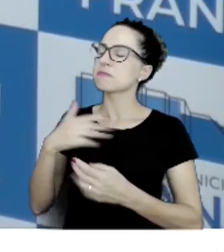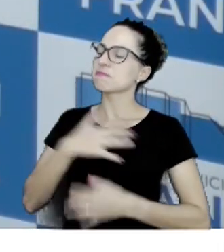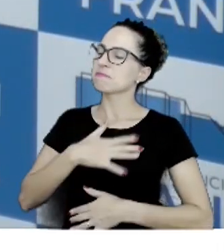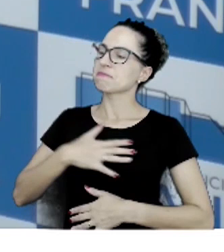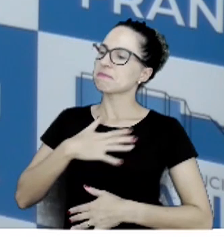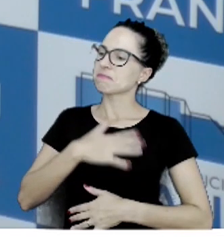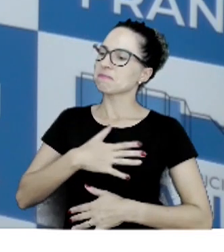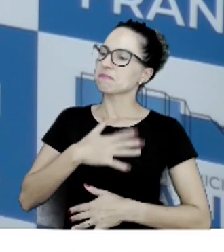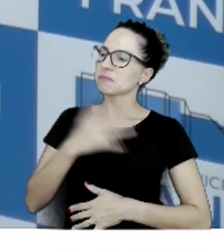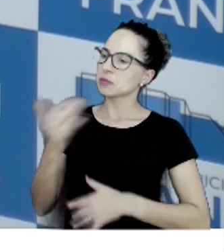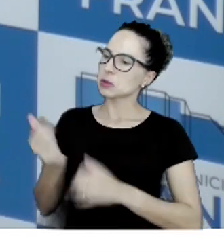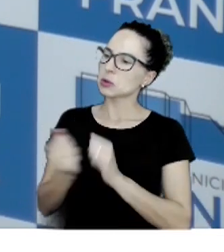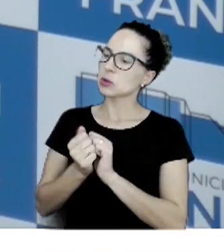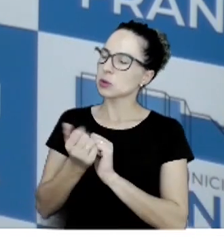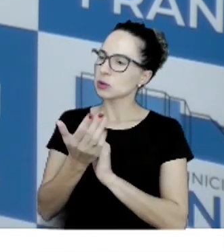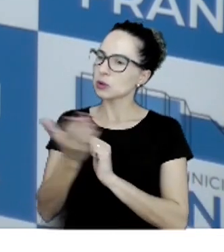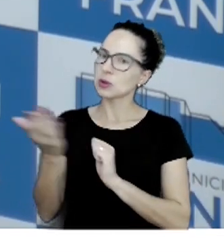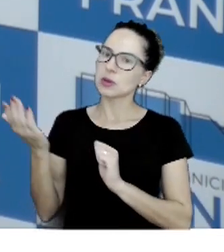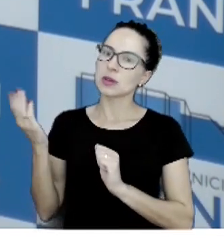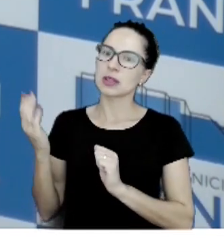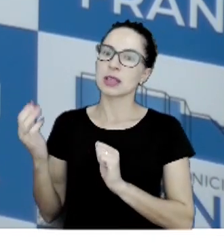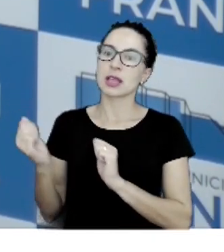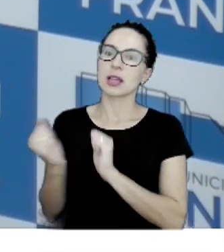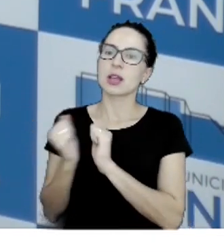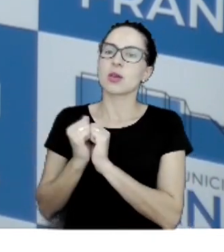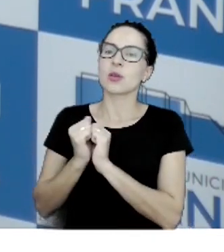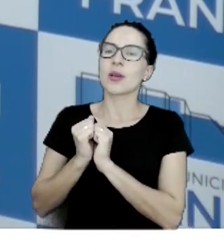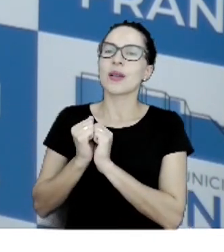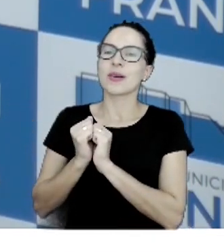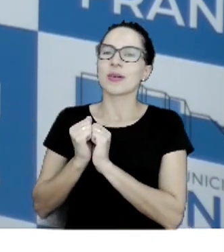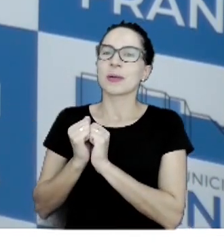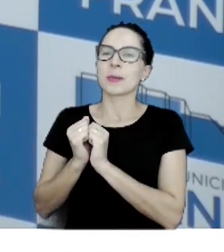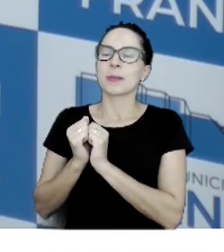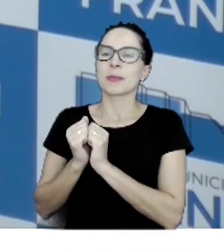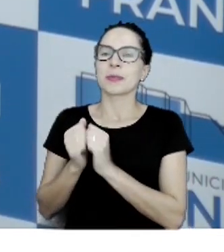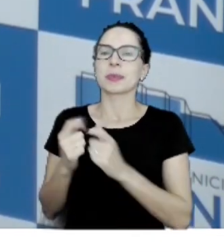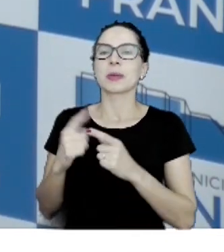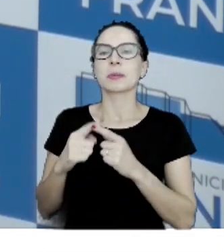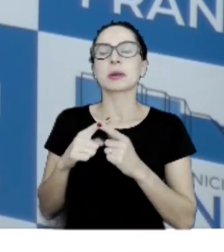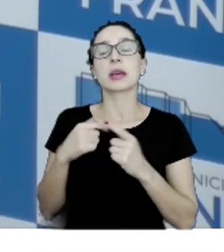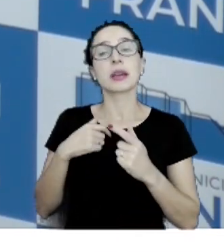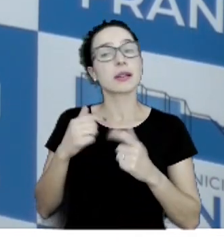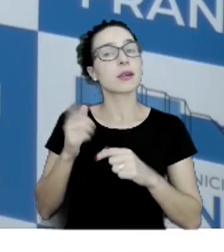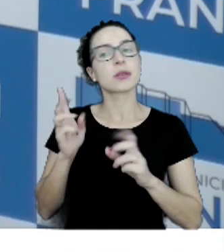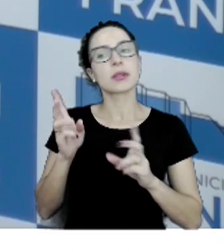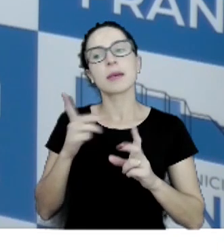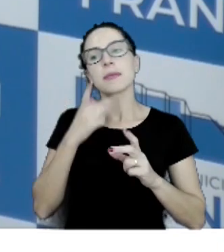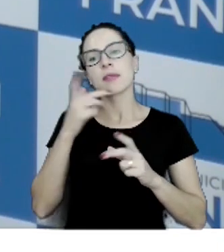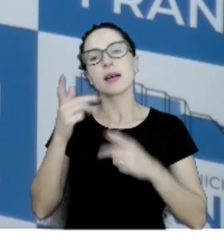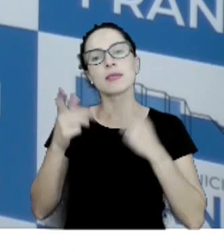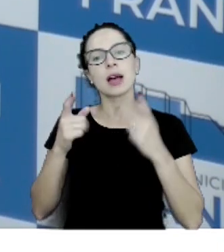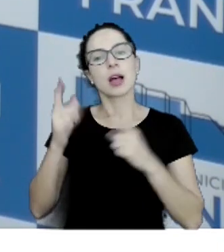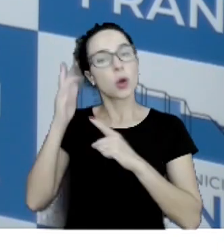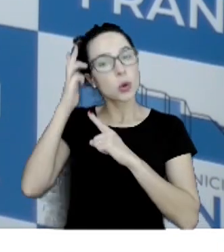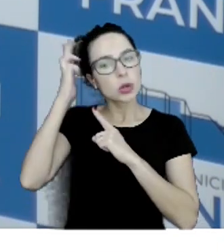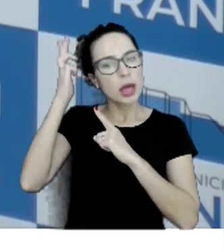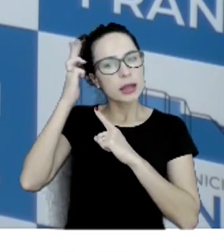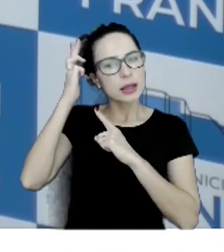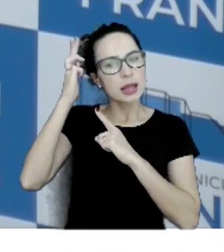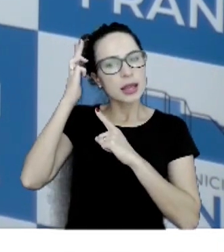vocês na companhia, porque eu falo para todo mundo, o vereador Zezinho Cabeleireiro é